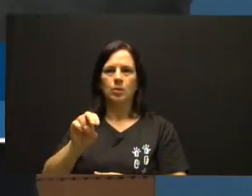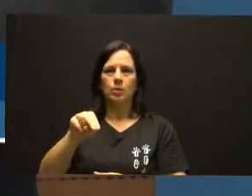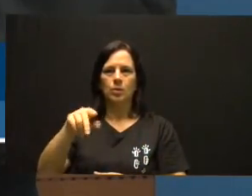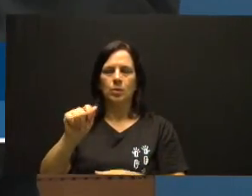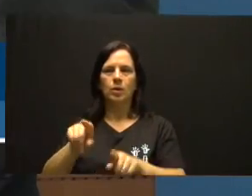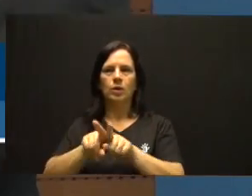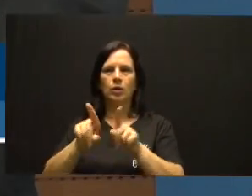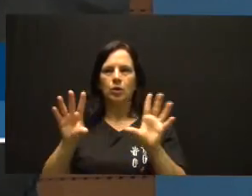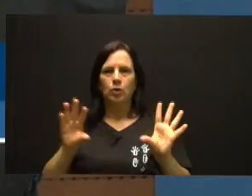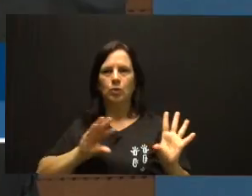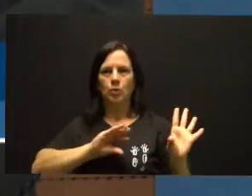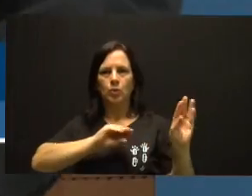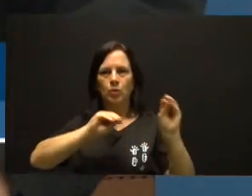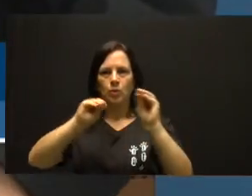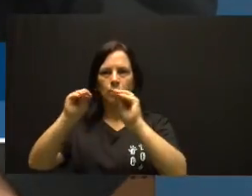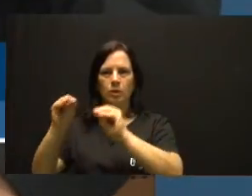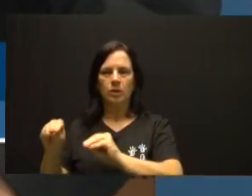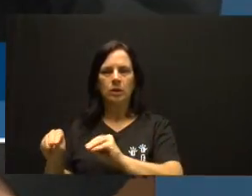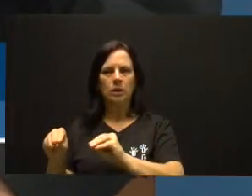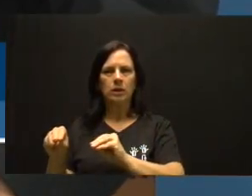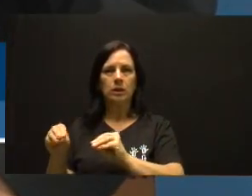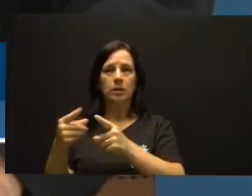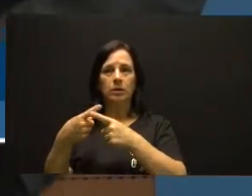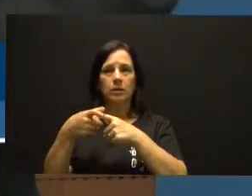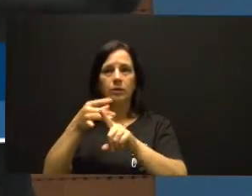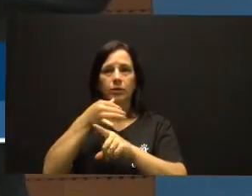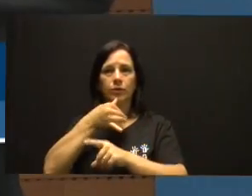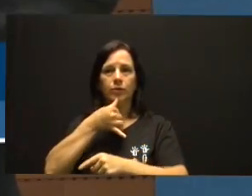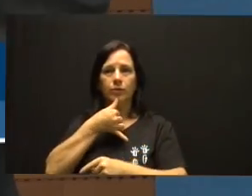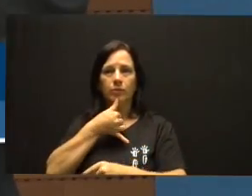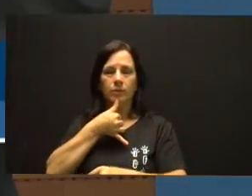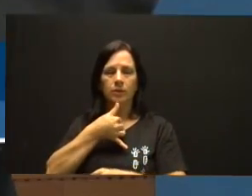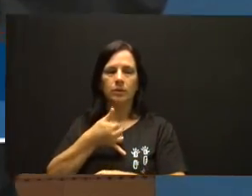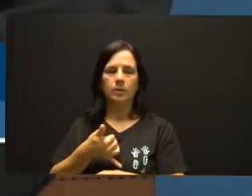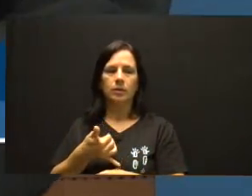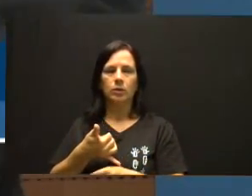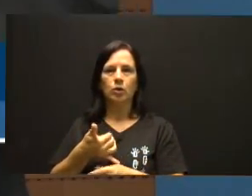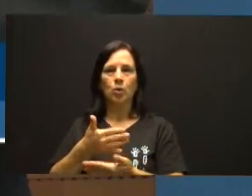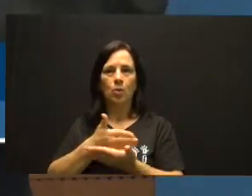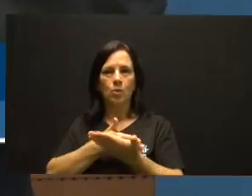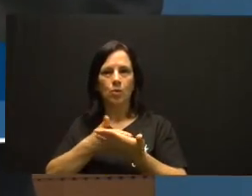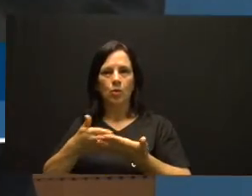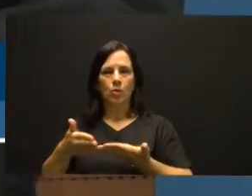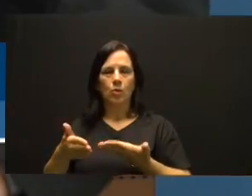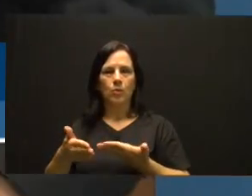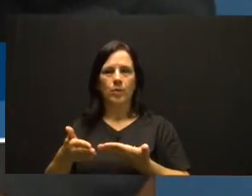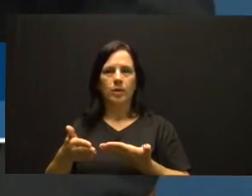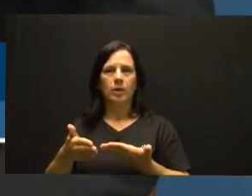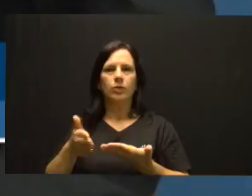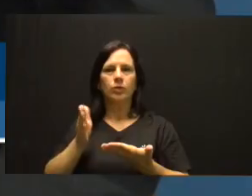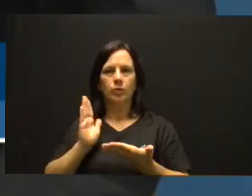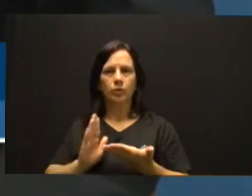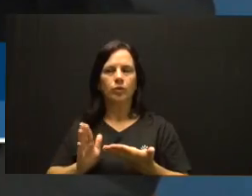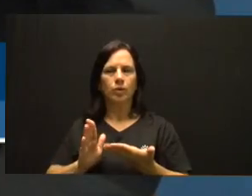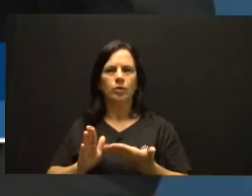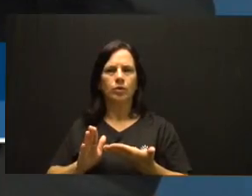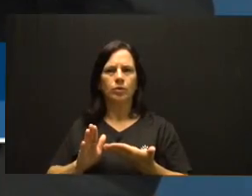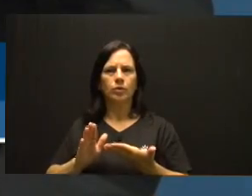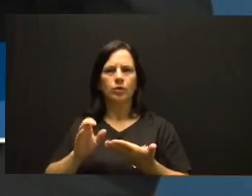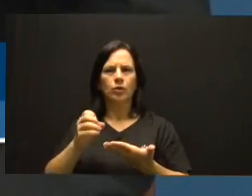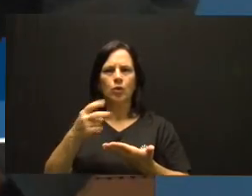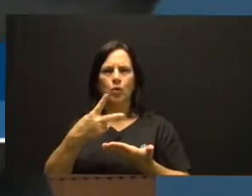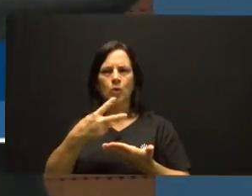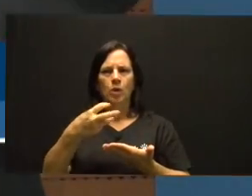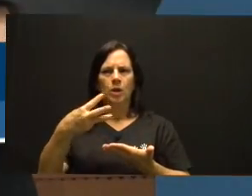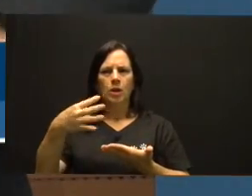Água Fria, Pilões, e acabou, infelizmente, vereador Laércio, eles começaram, como Vossa Excelência, tinha-se essa placa de 230